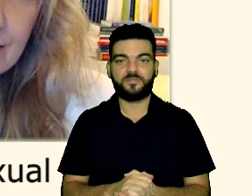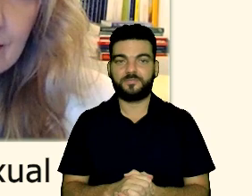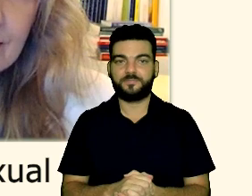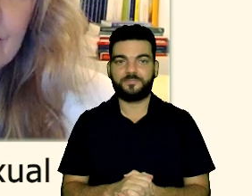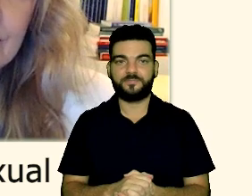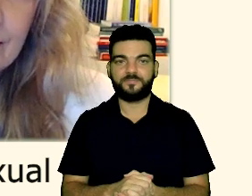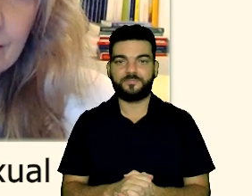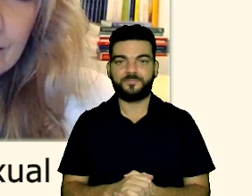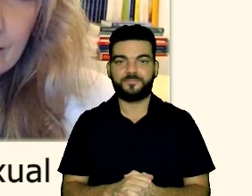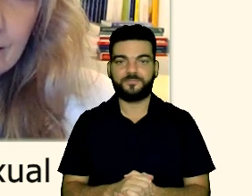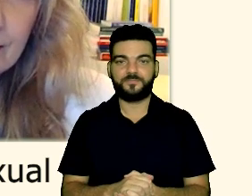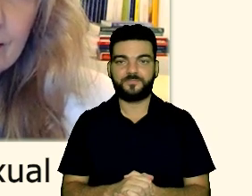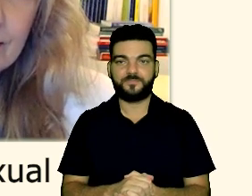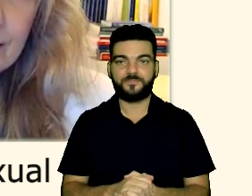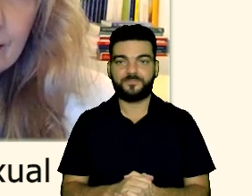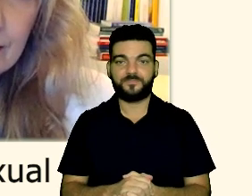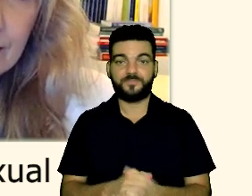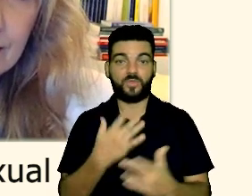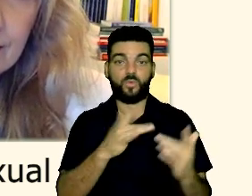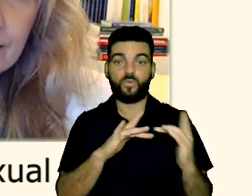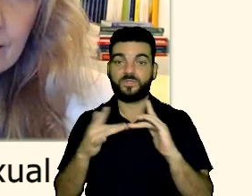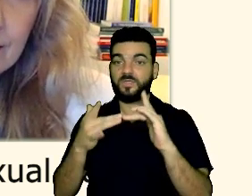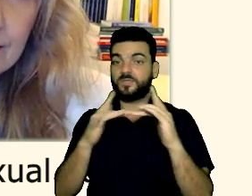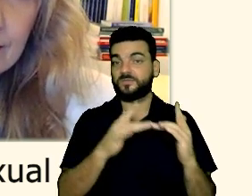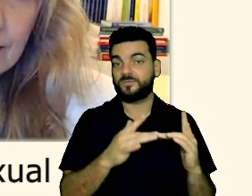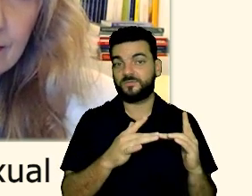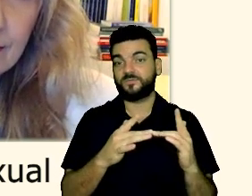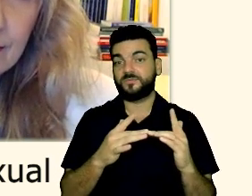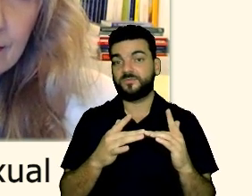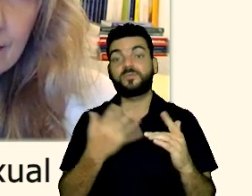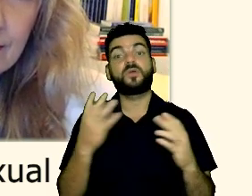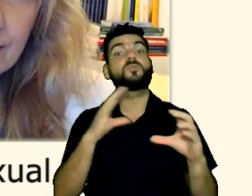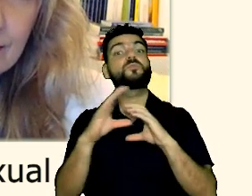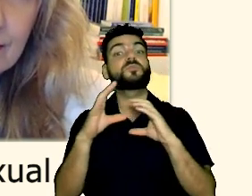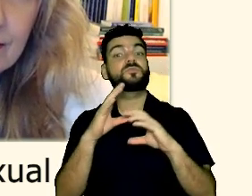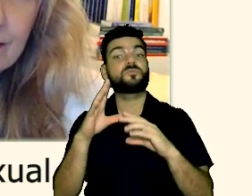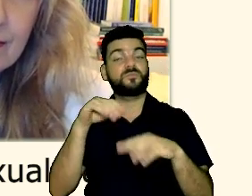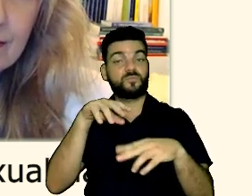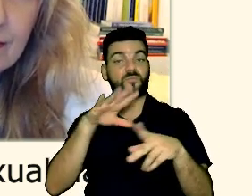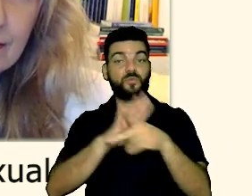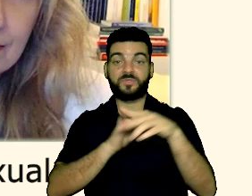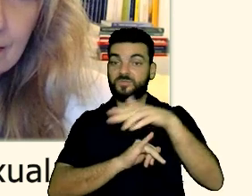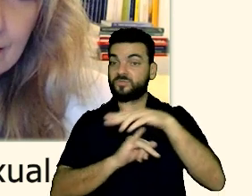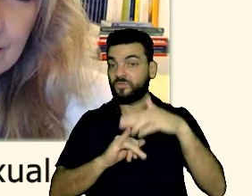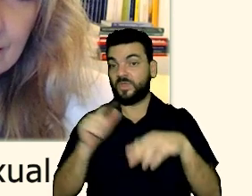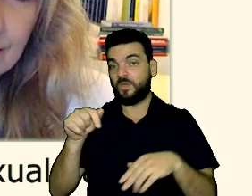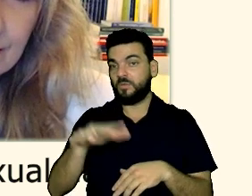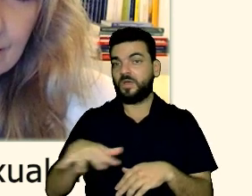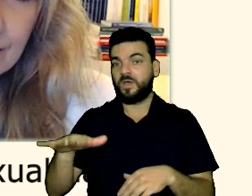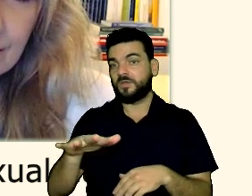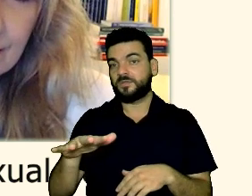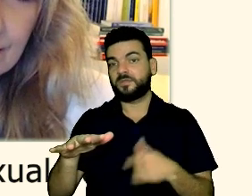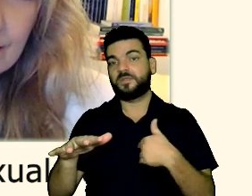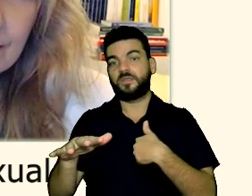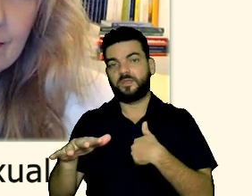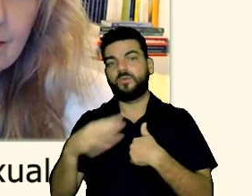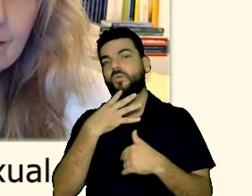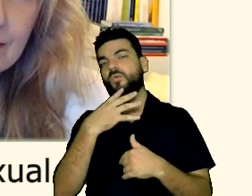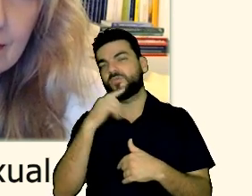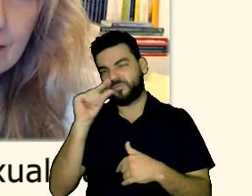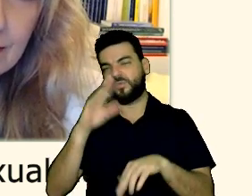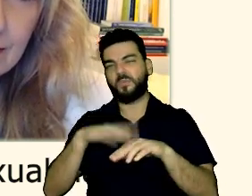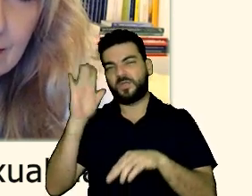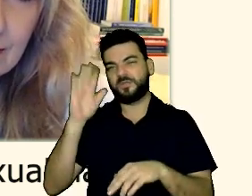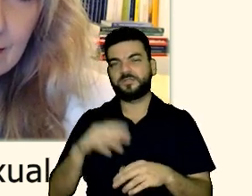medida do possível, sobre como está sendo essa relação, né? E falei um pouquinho da comunicação